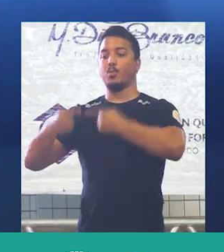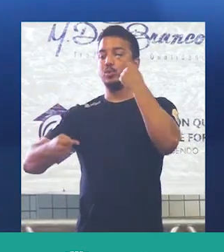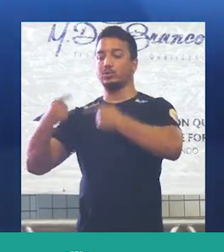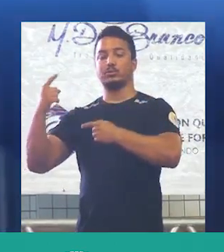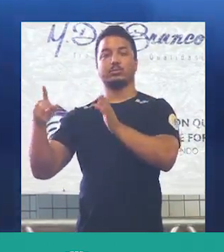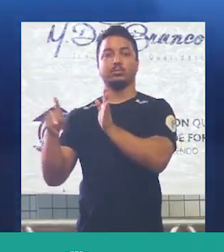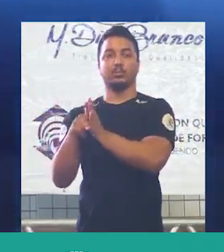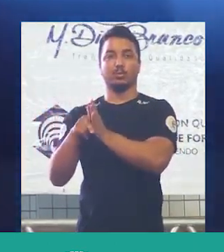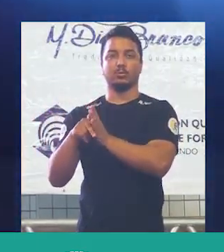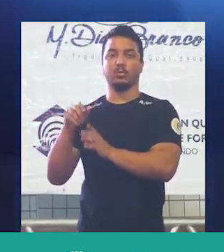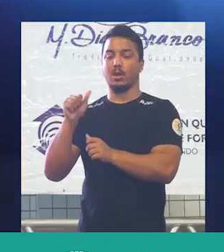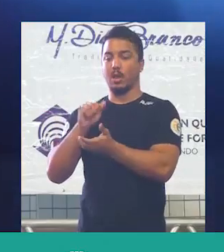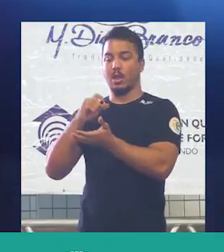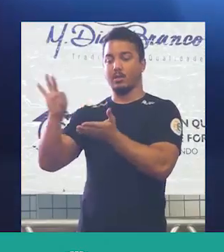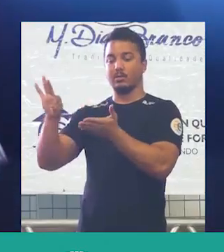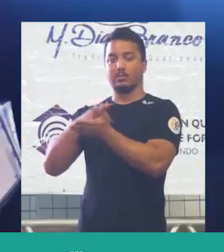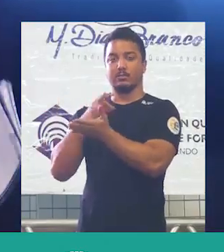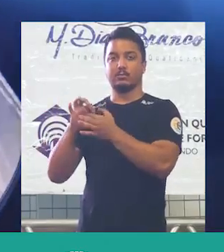política